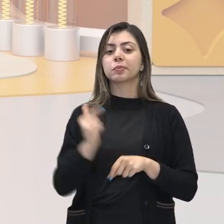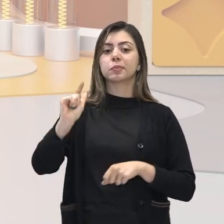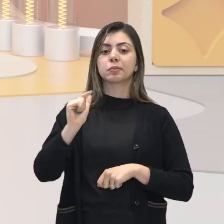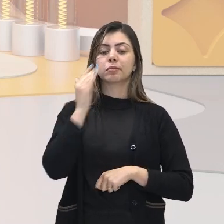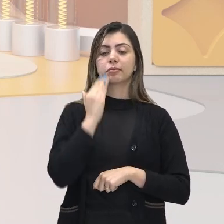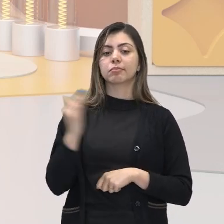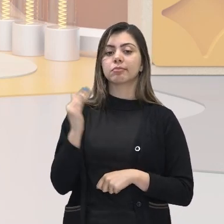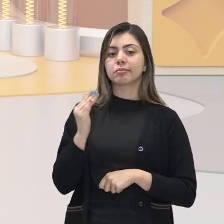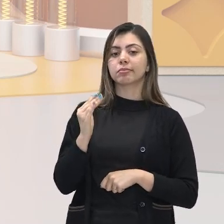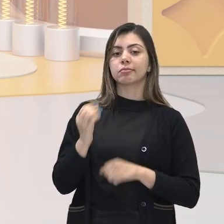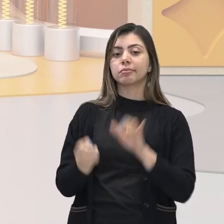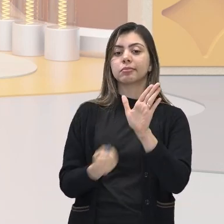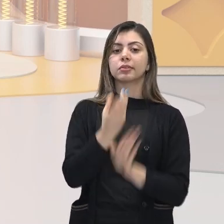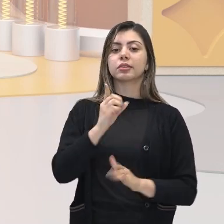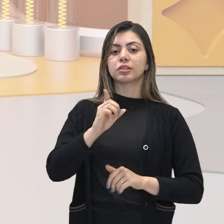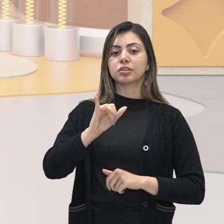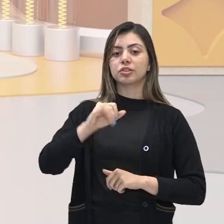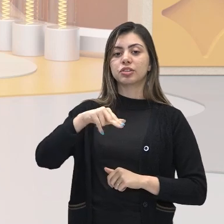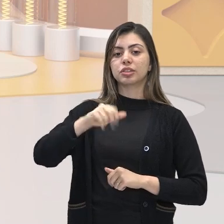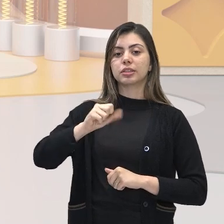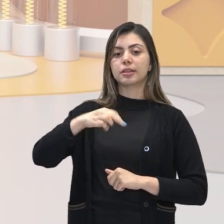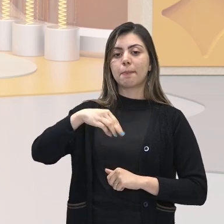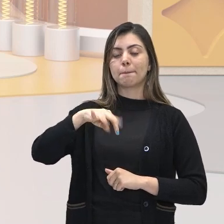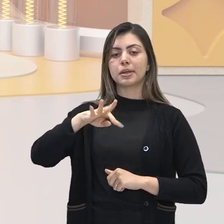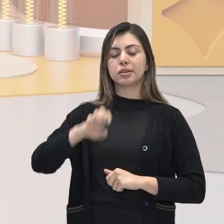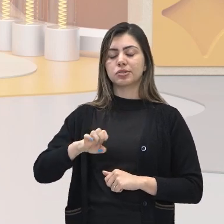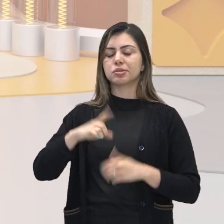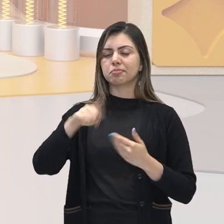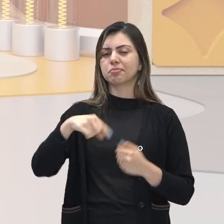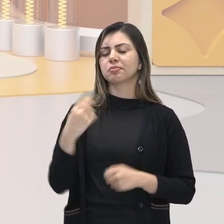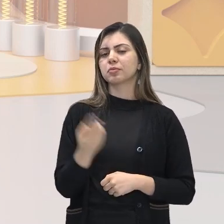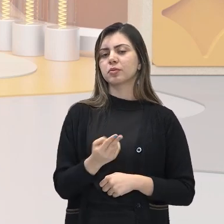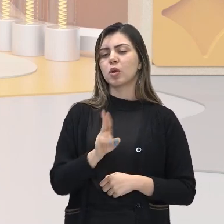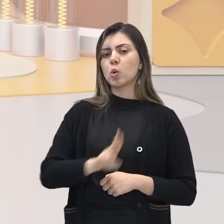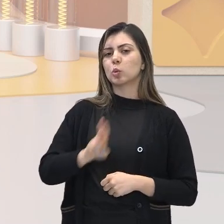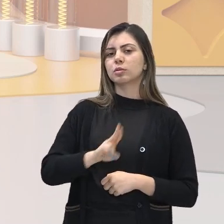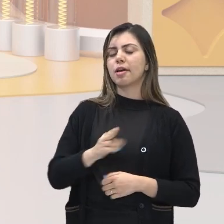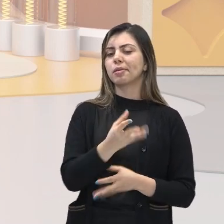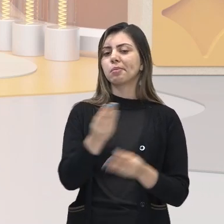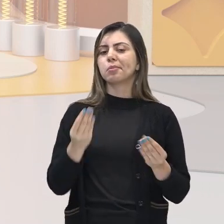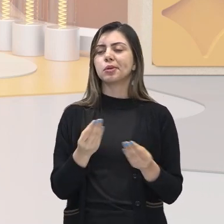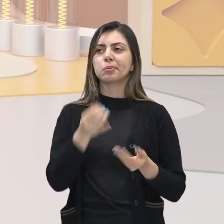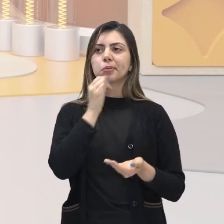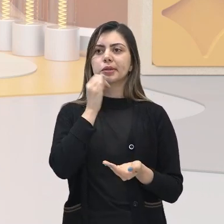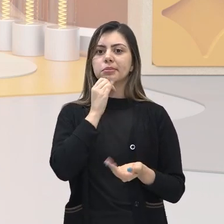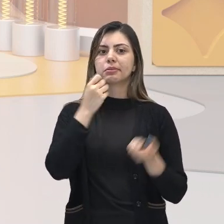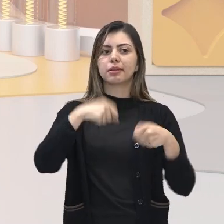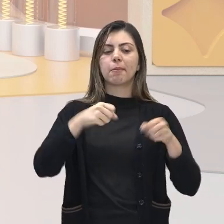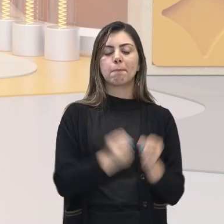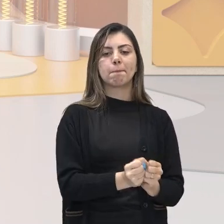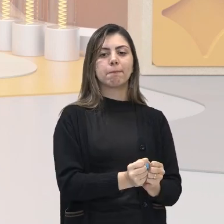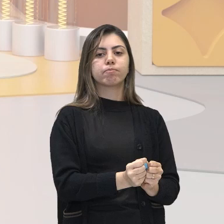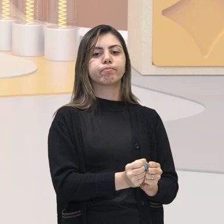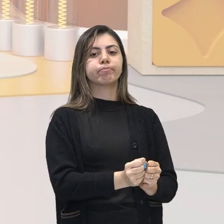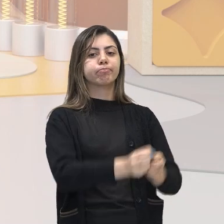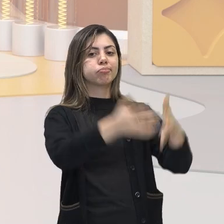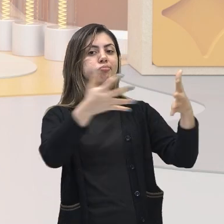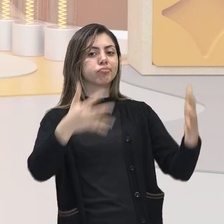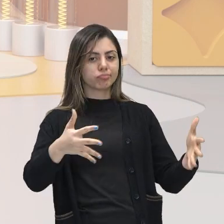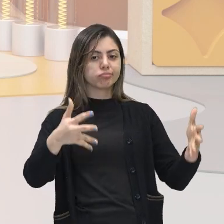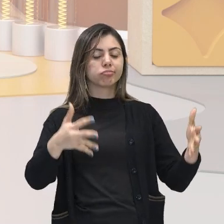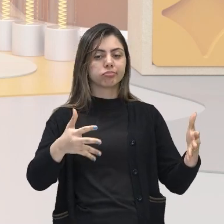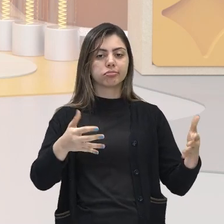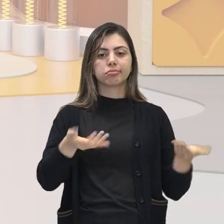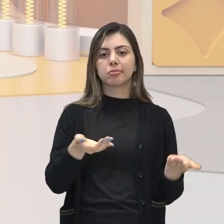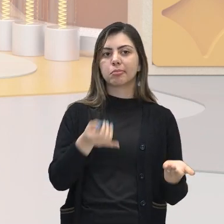da dinamite, que é muito utilizada, por exemplo, para fazer as explosões controladas na